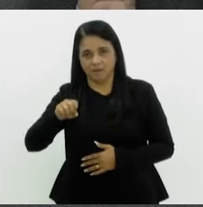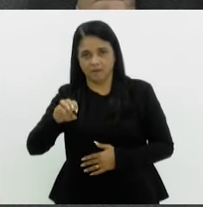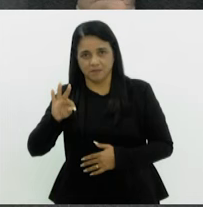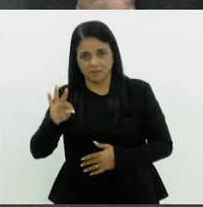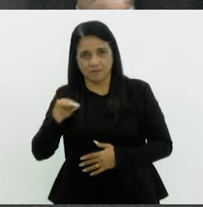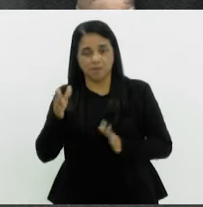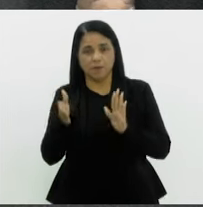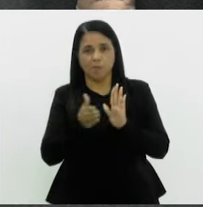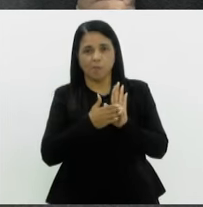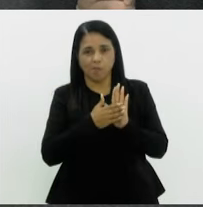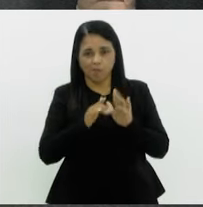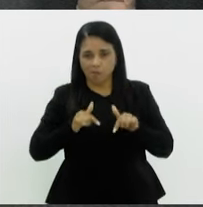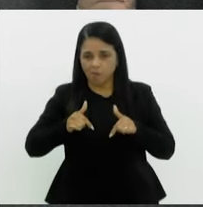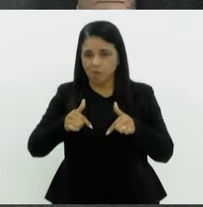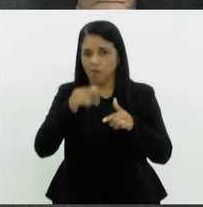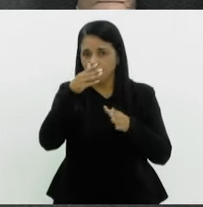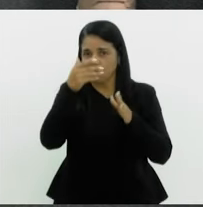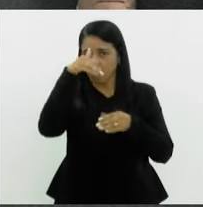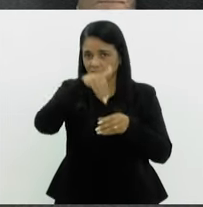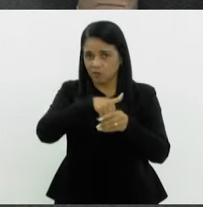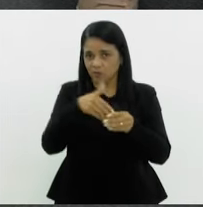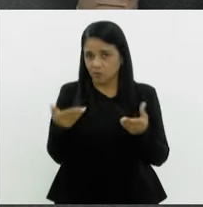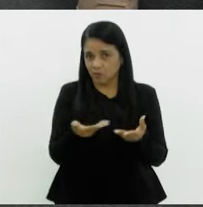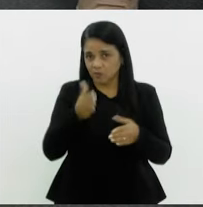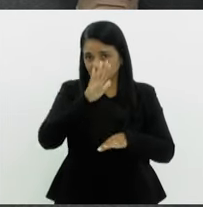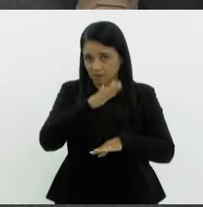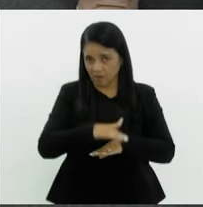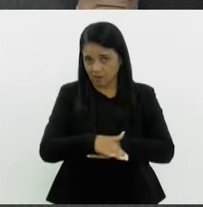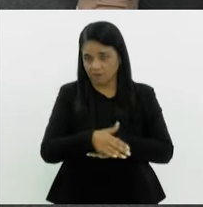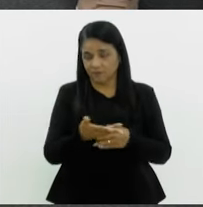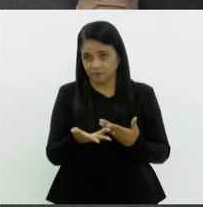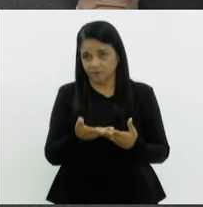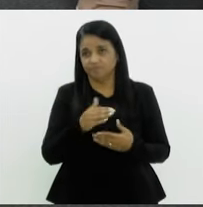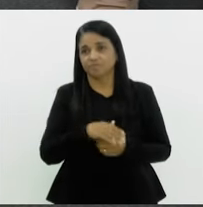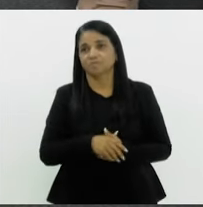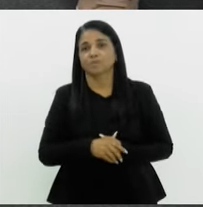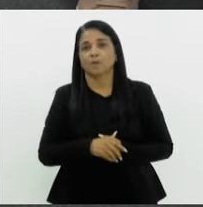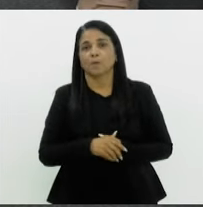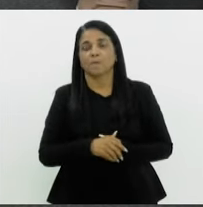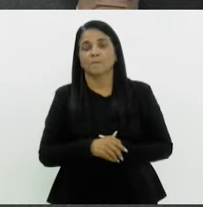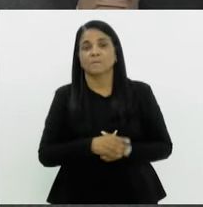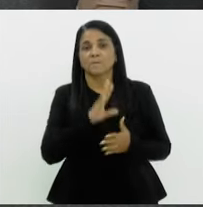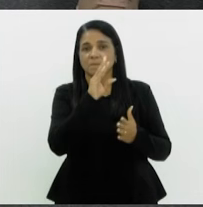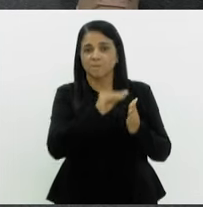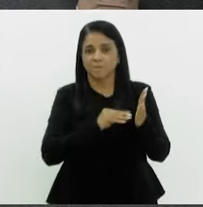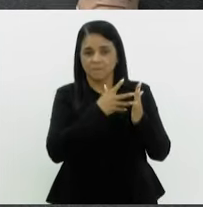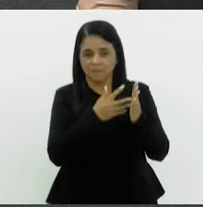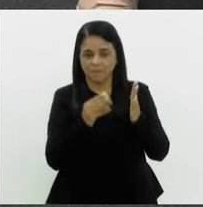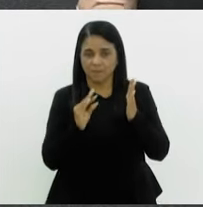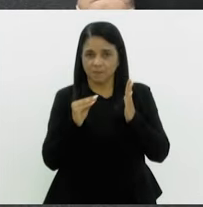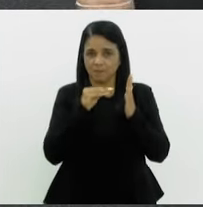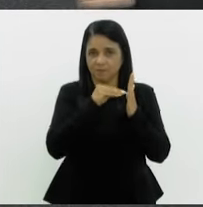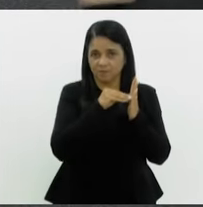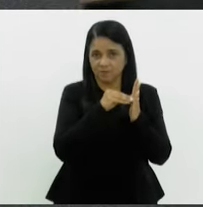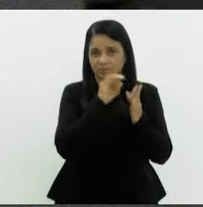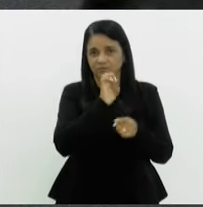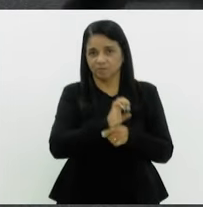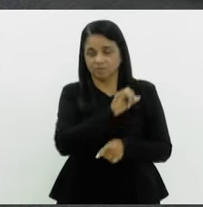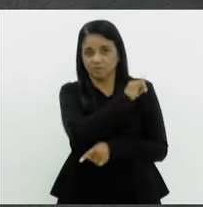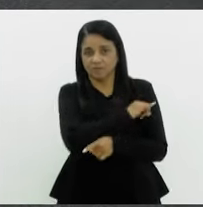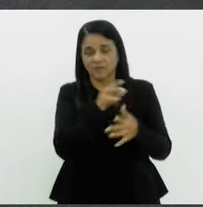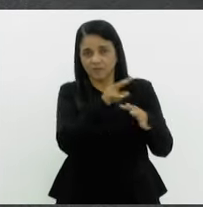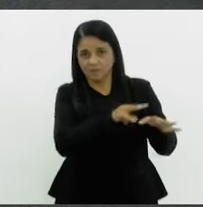proposição que nós estamos votando aqui na tarde de hoje, que inclui no calendário oficial do Estado do Rio de Janeiro a